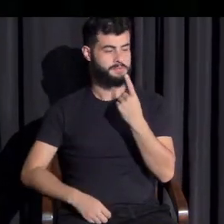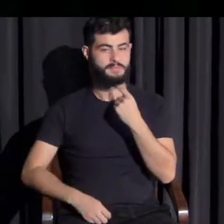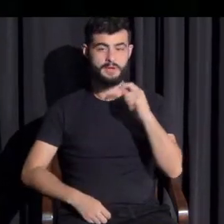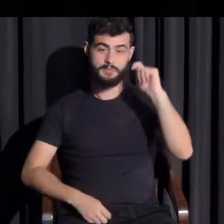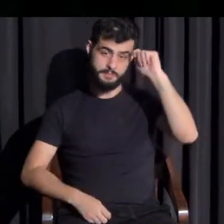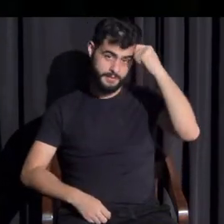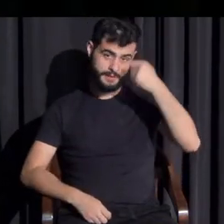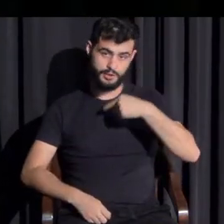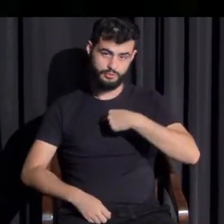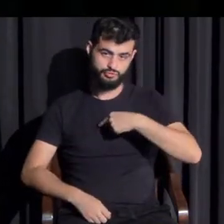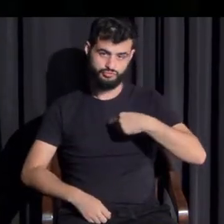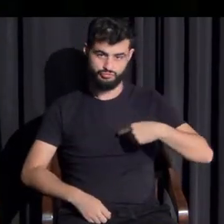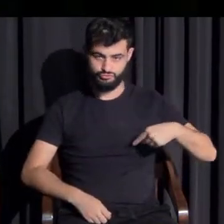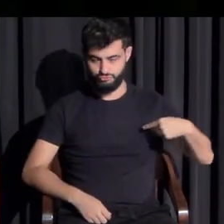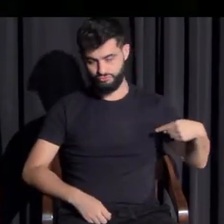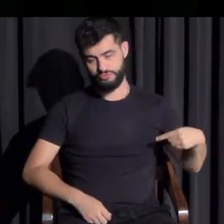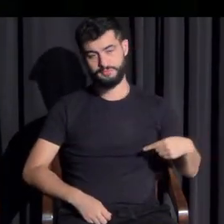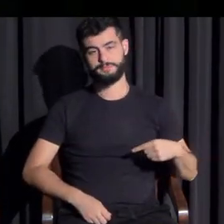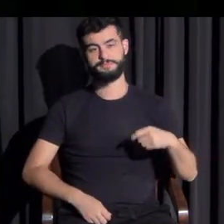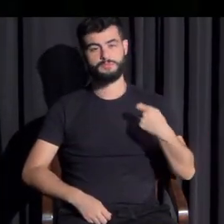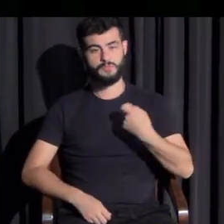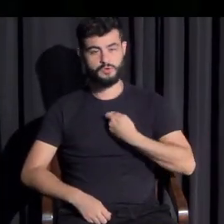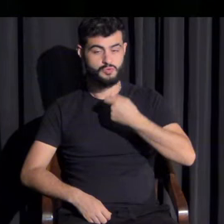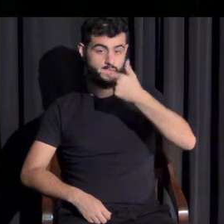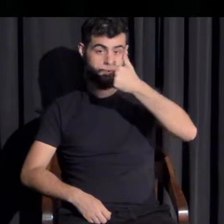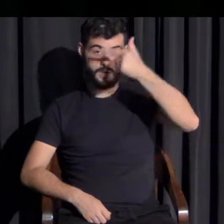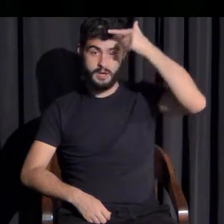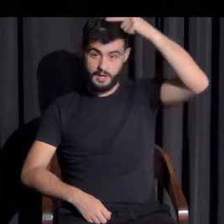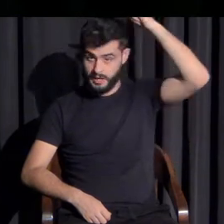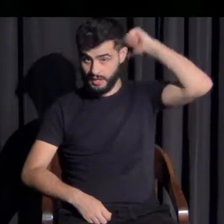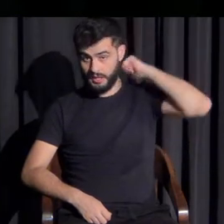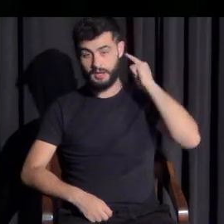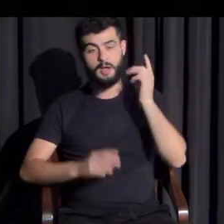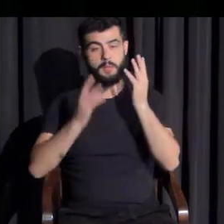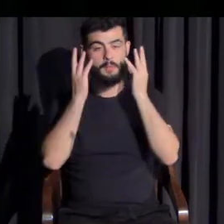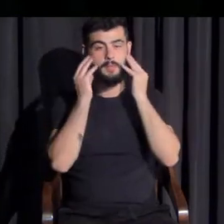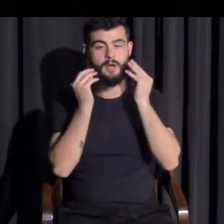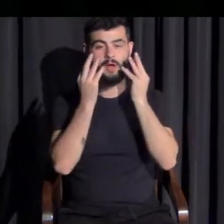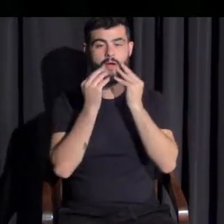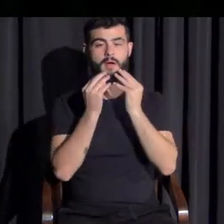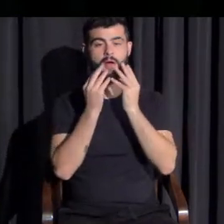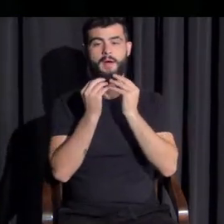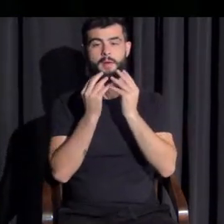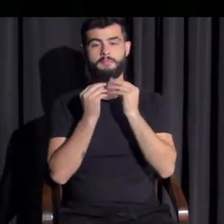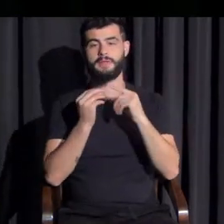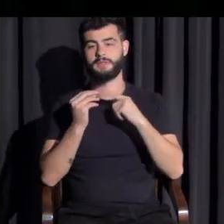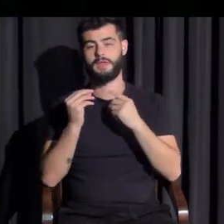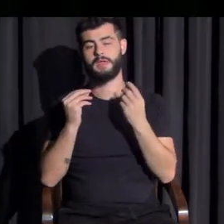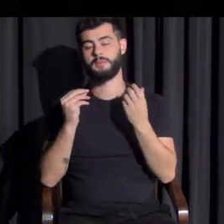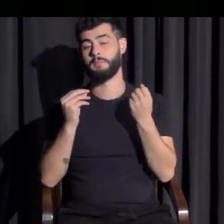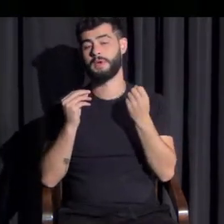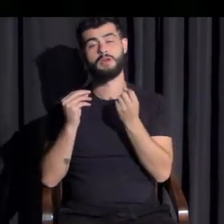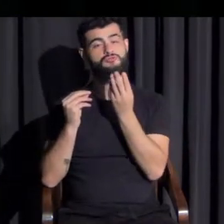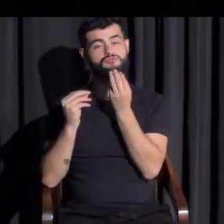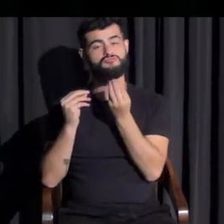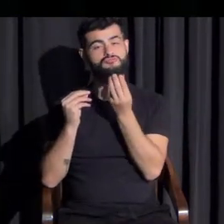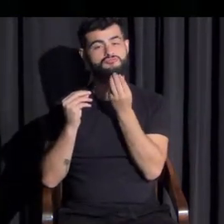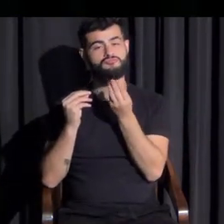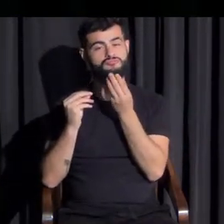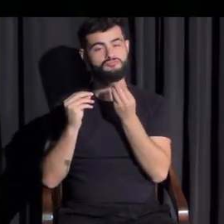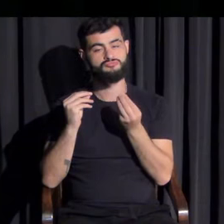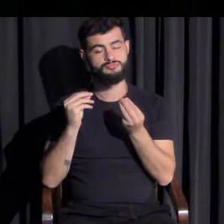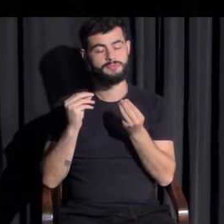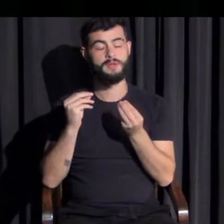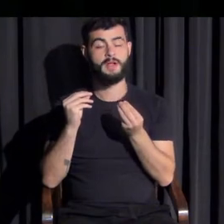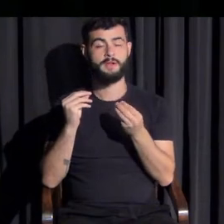pretos. Eu sou careca. Tenho uma barba com pelos brancos na pontinha do queixo. Estou